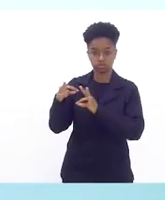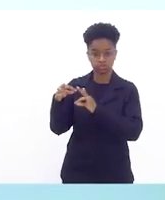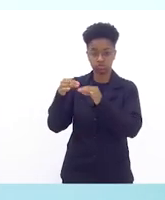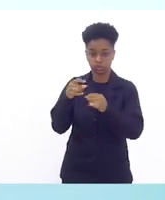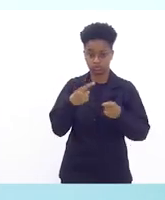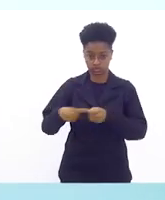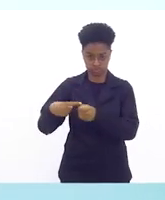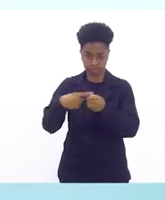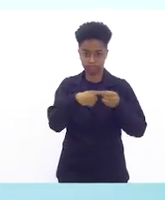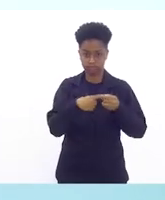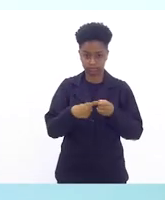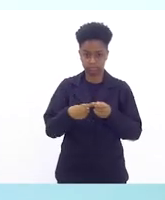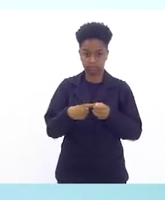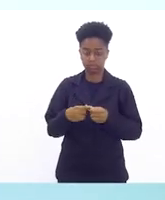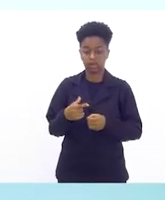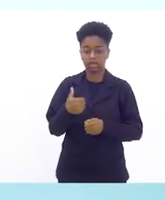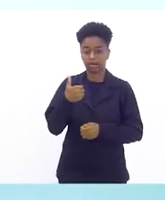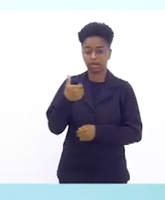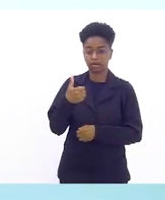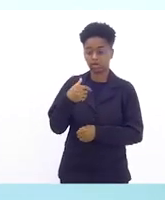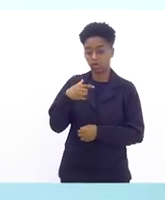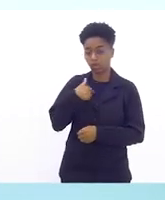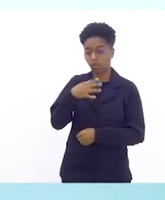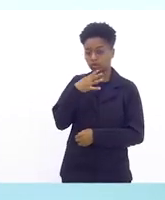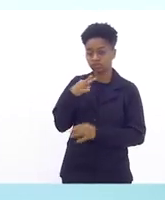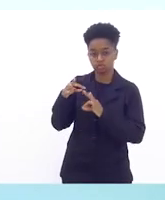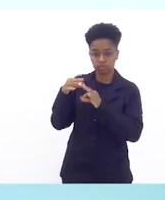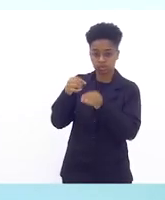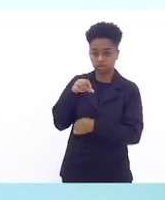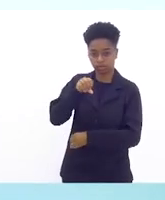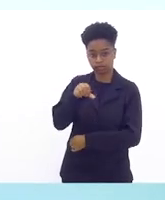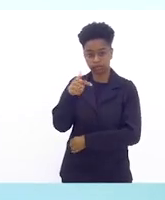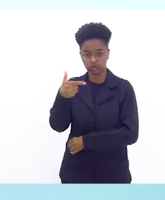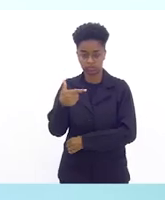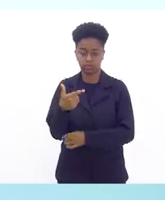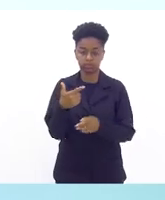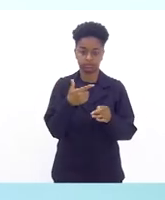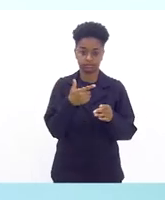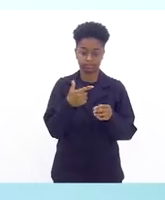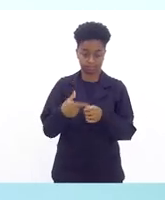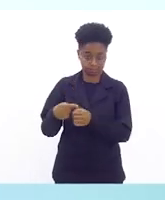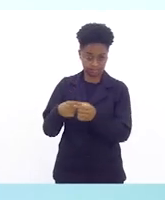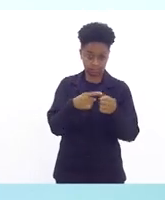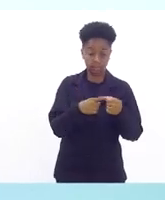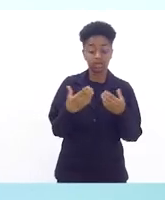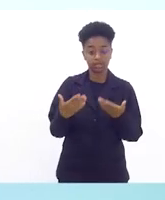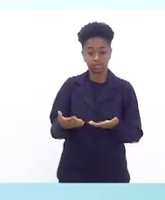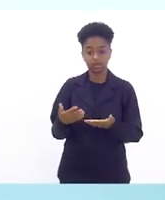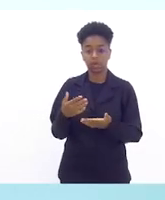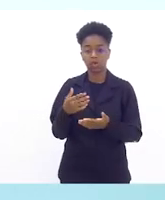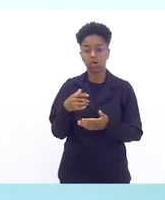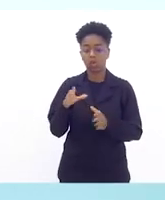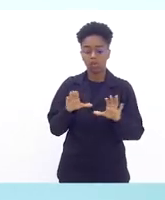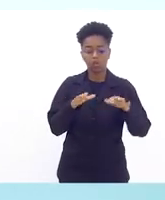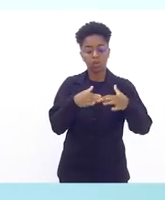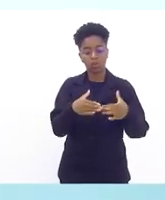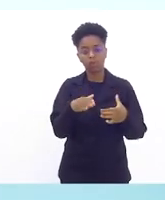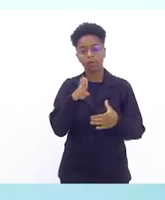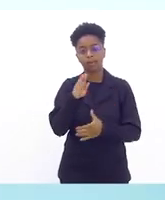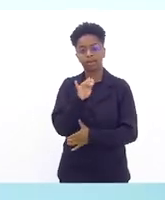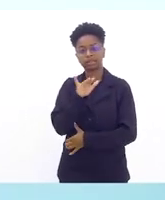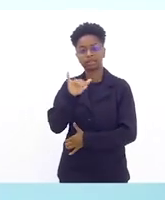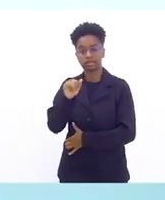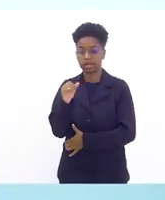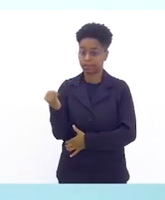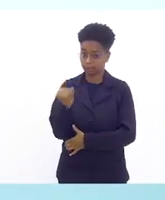eu ando bem esse município e trabalho com agricultura orgânica então assim comitê de bacias já é um passo já começou Ou seja eu sempre